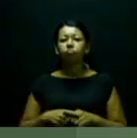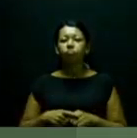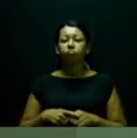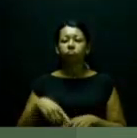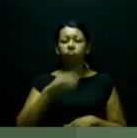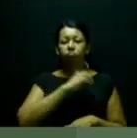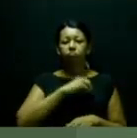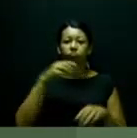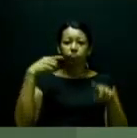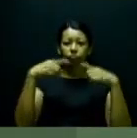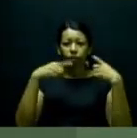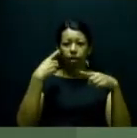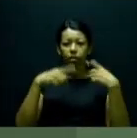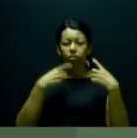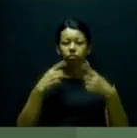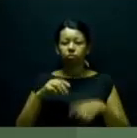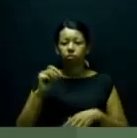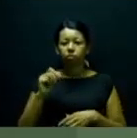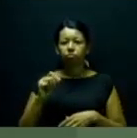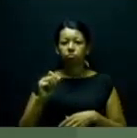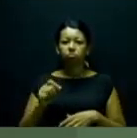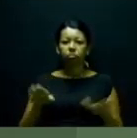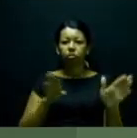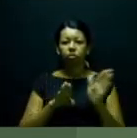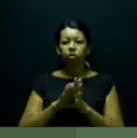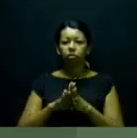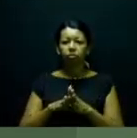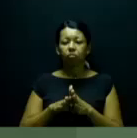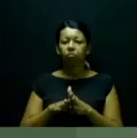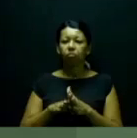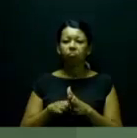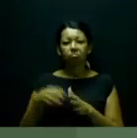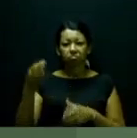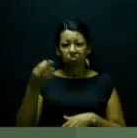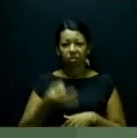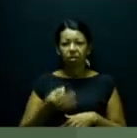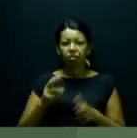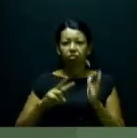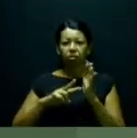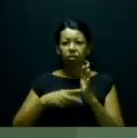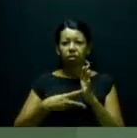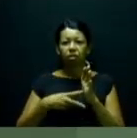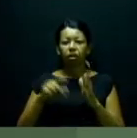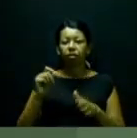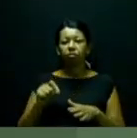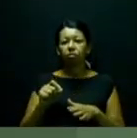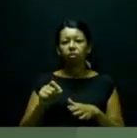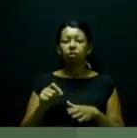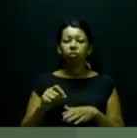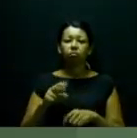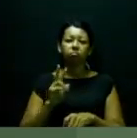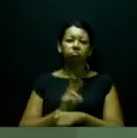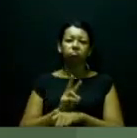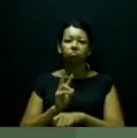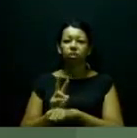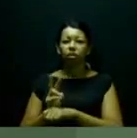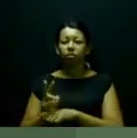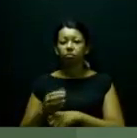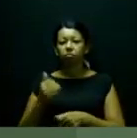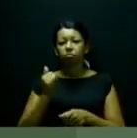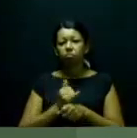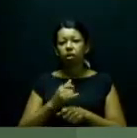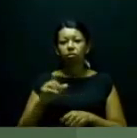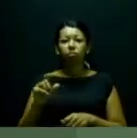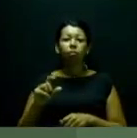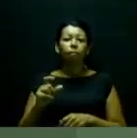a discussão não chegou a contento, um sindicato que, lamentavelmente, patronal, pouco está